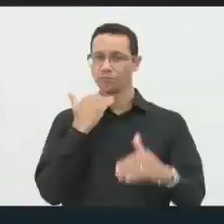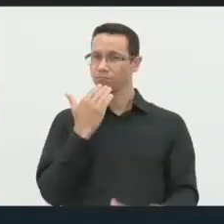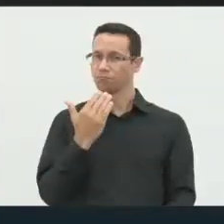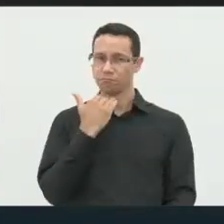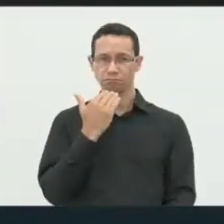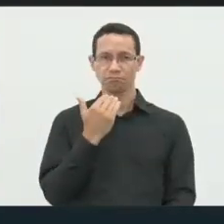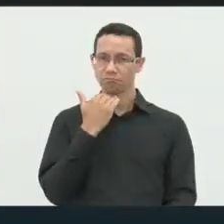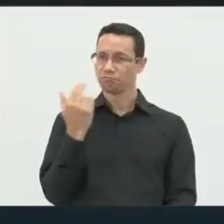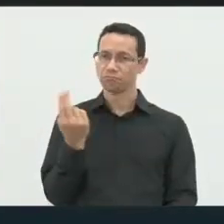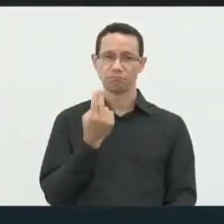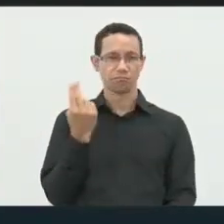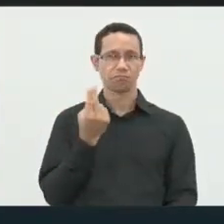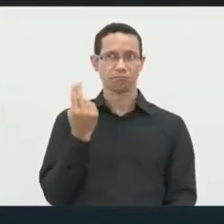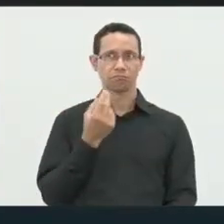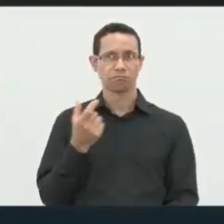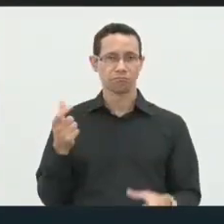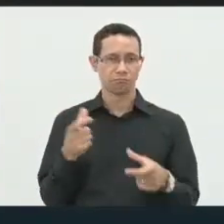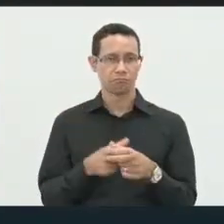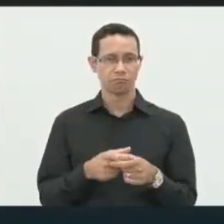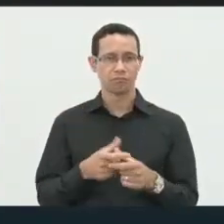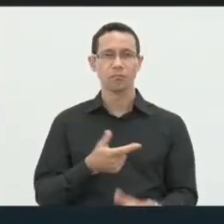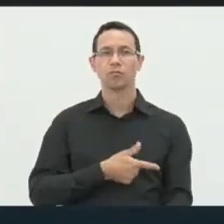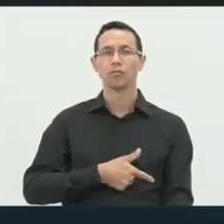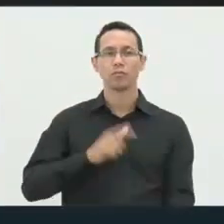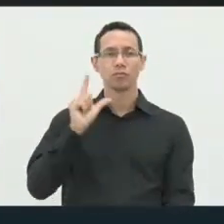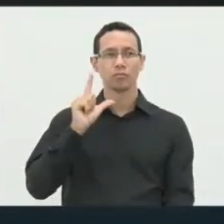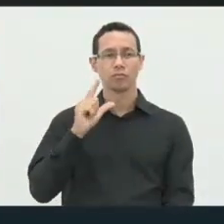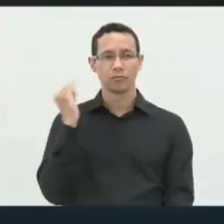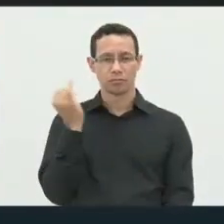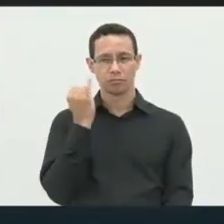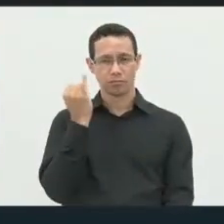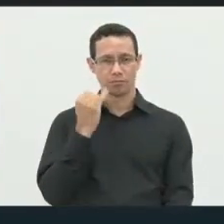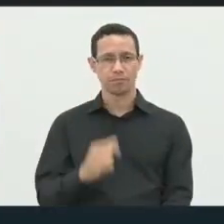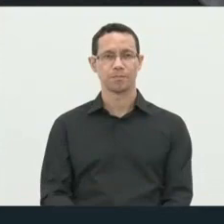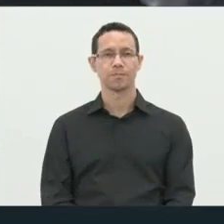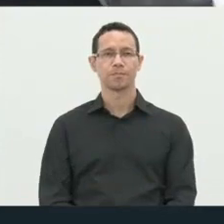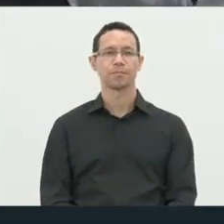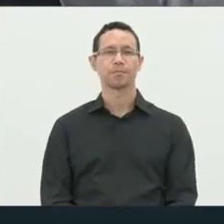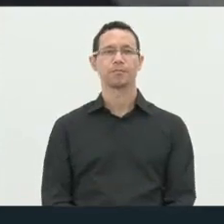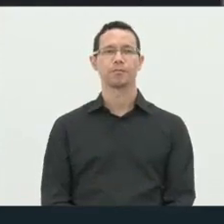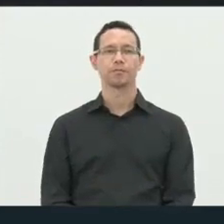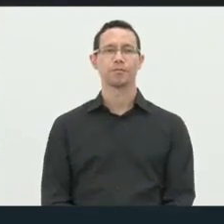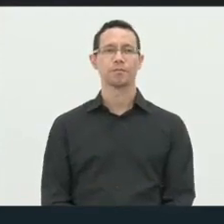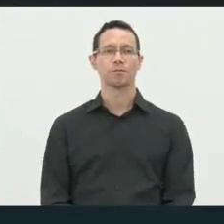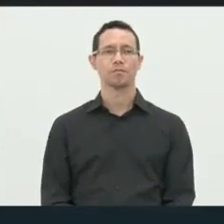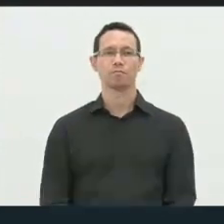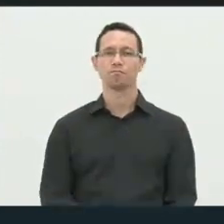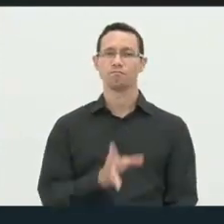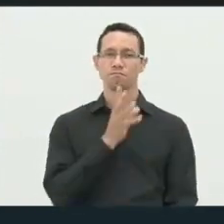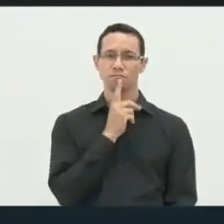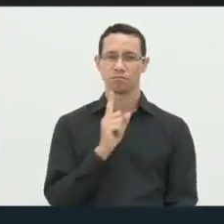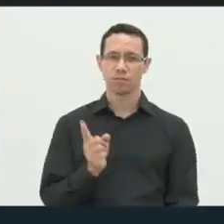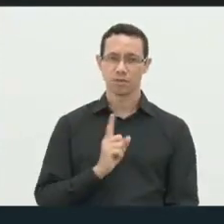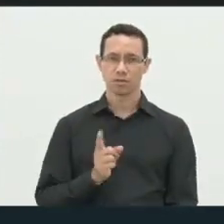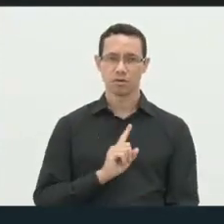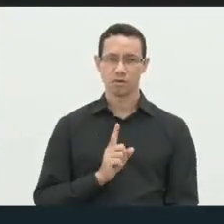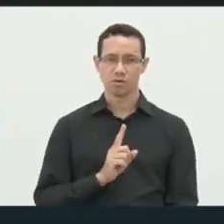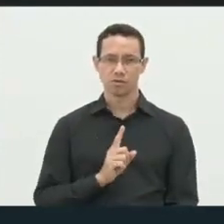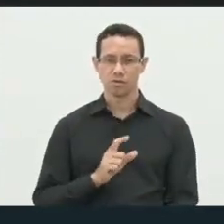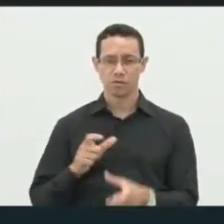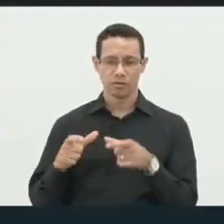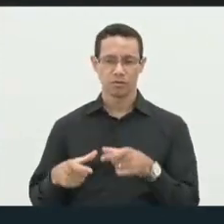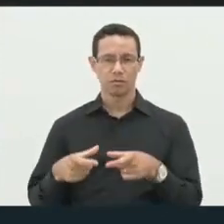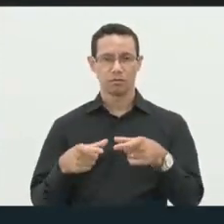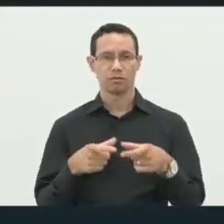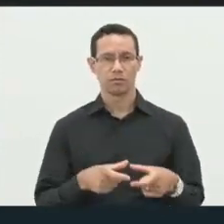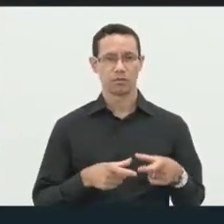demanda Outro ponto também muito interessante e eu desconheço qualquer outra unidade de saúde no município